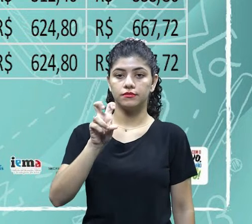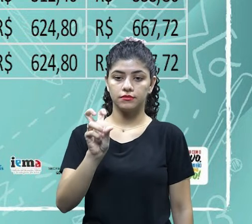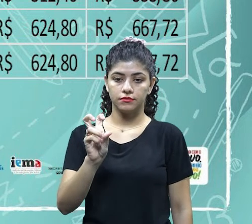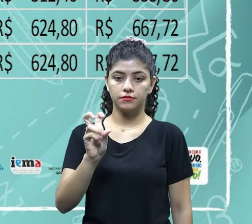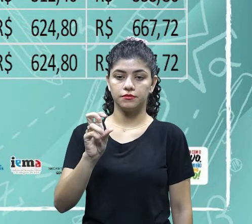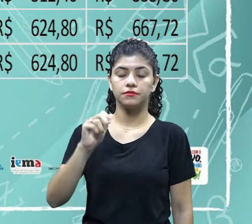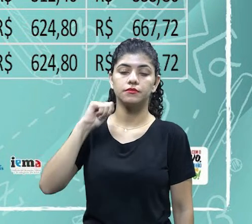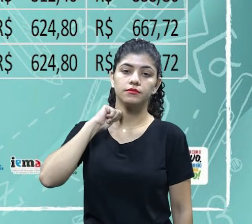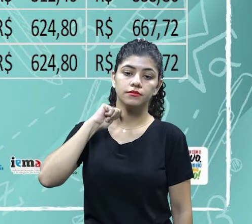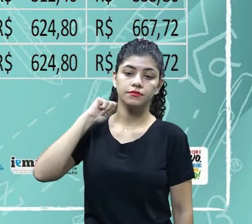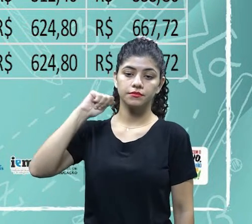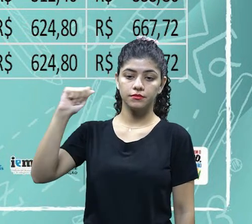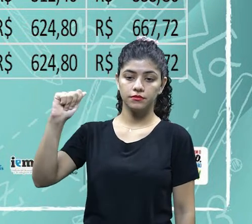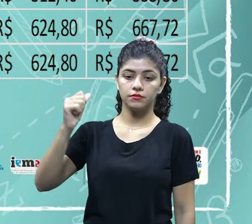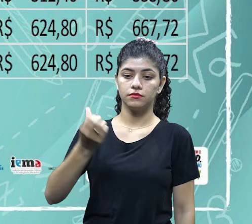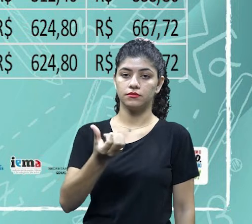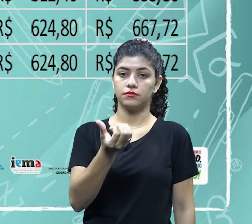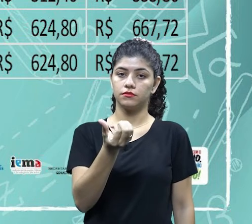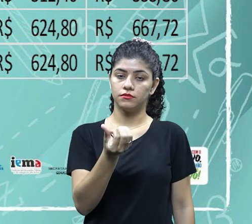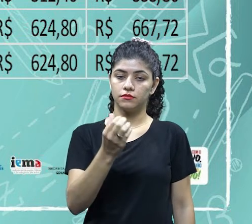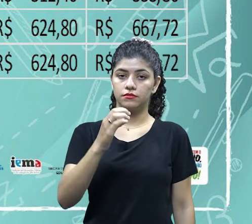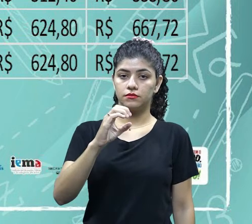444,40. Fevereiro, R$